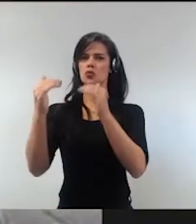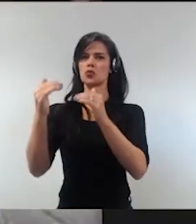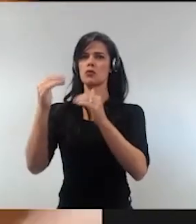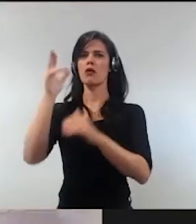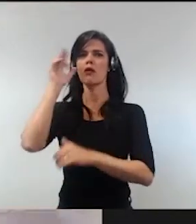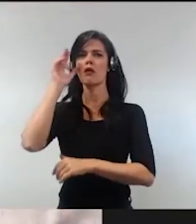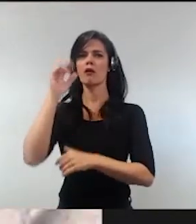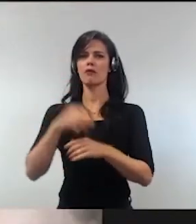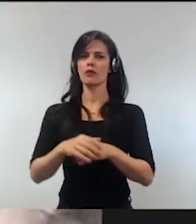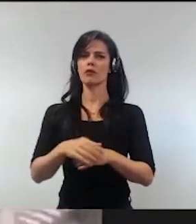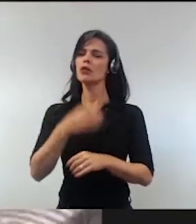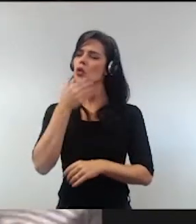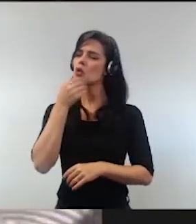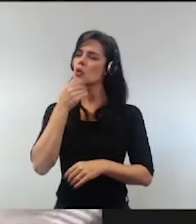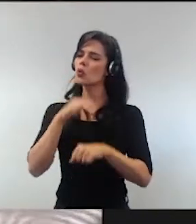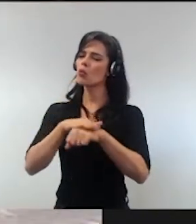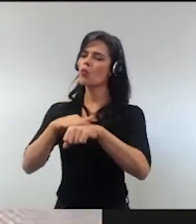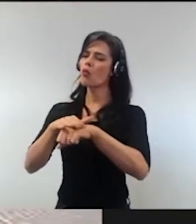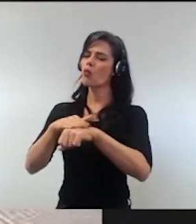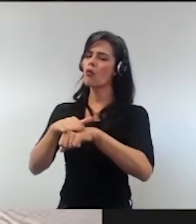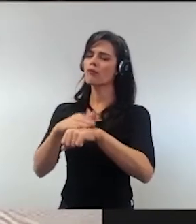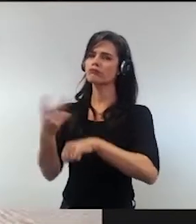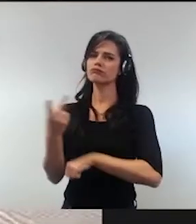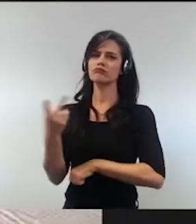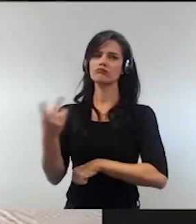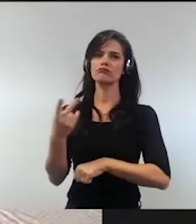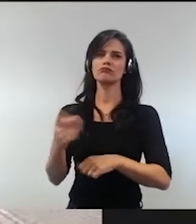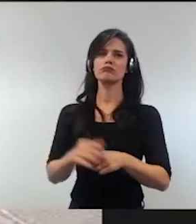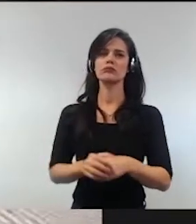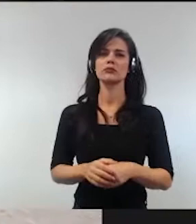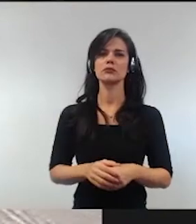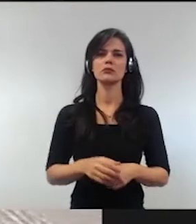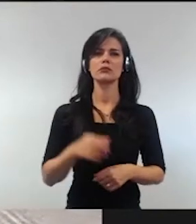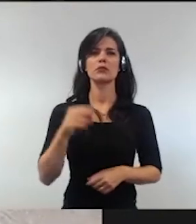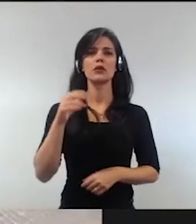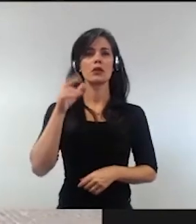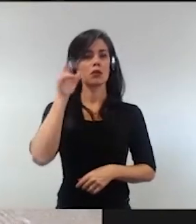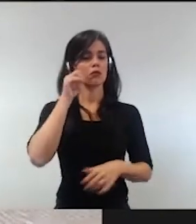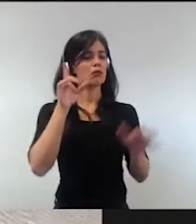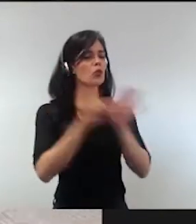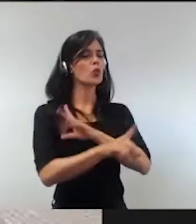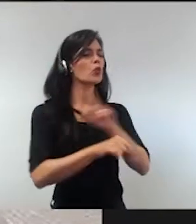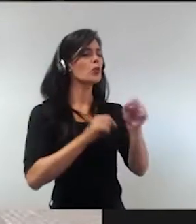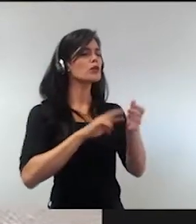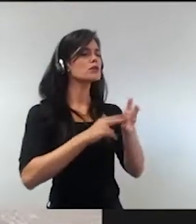pergunta para o mestre, pergunta para Gulliver o que é law, o que é direito.